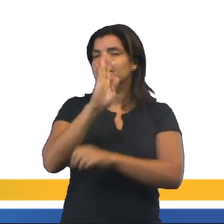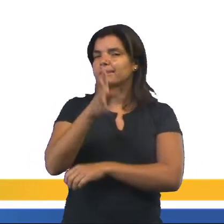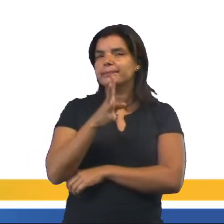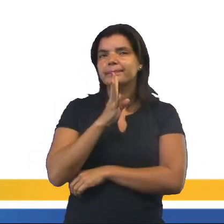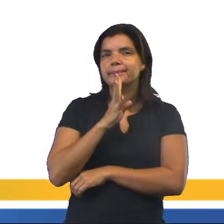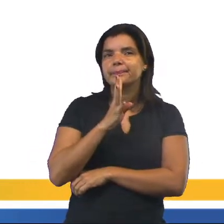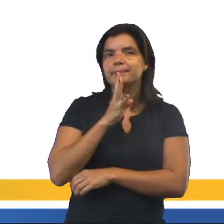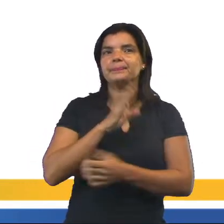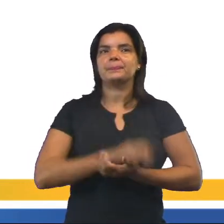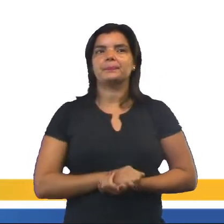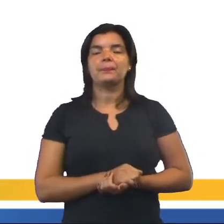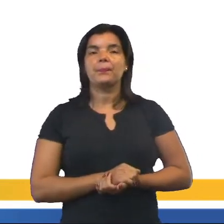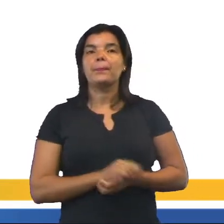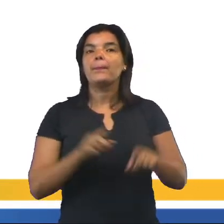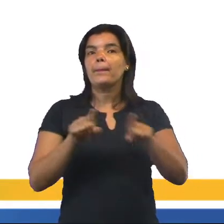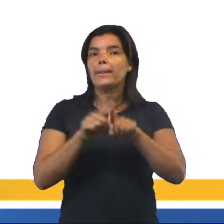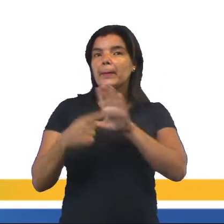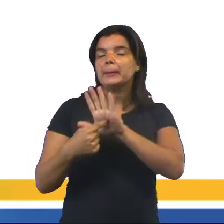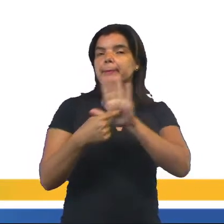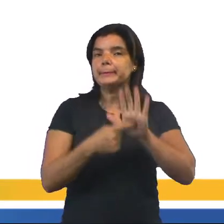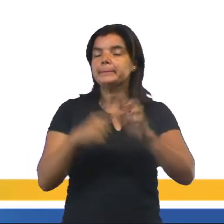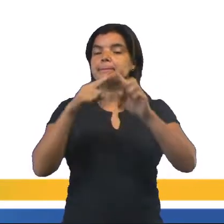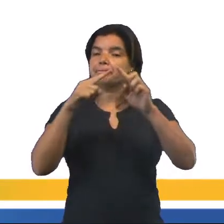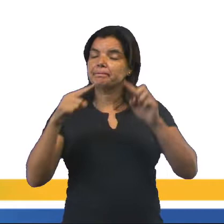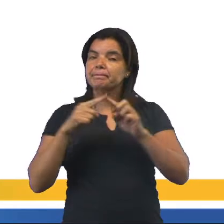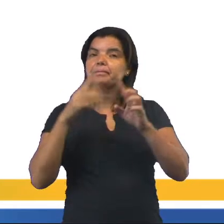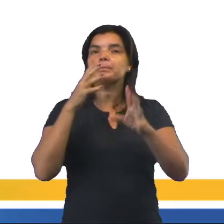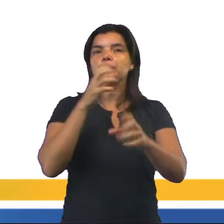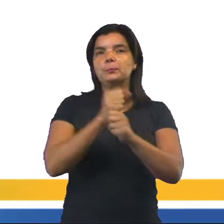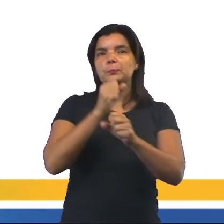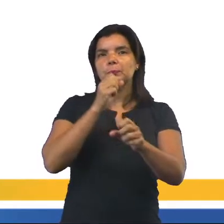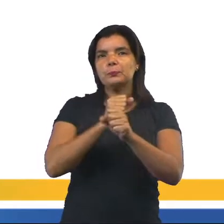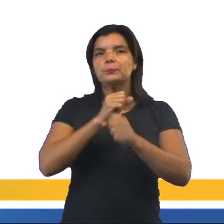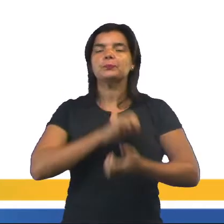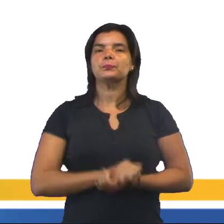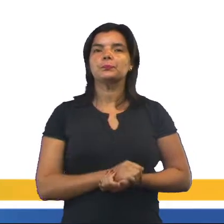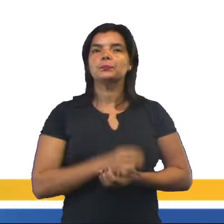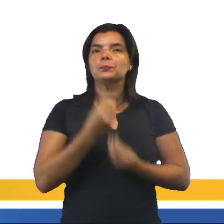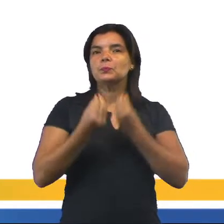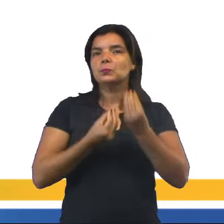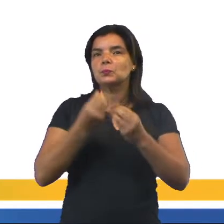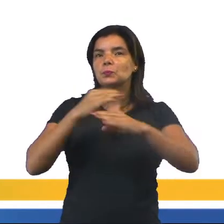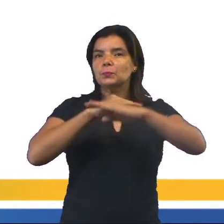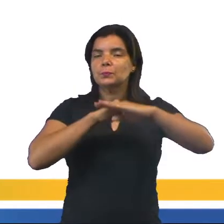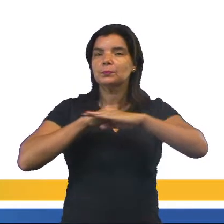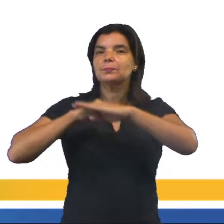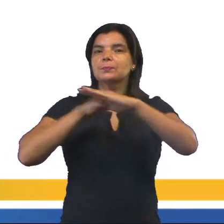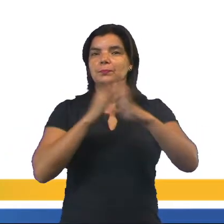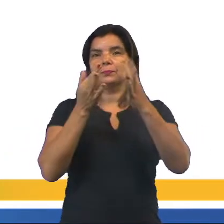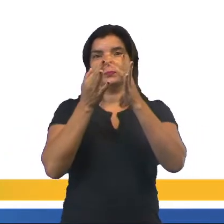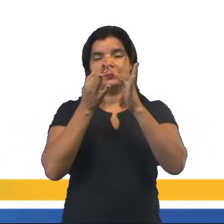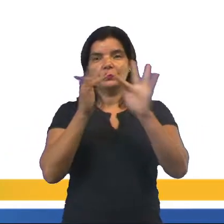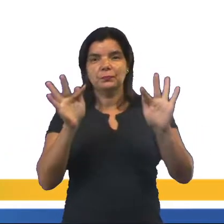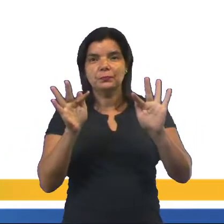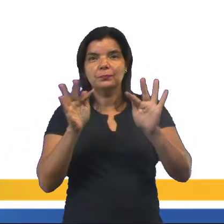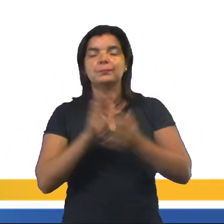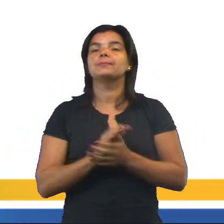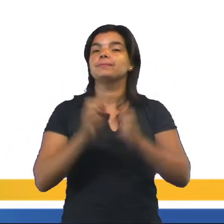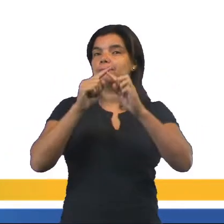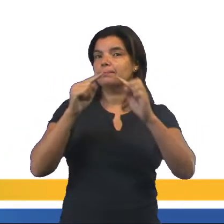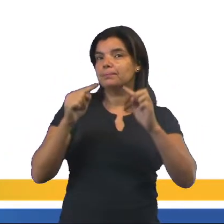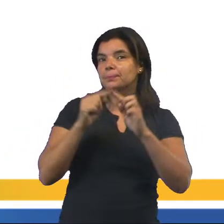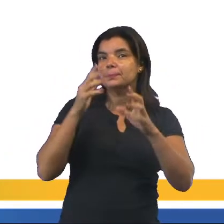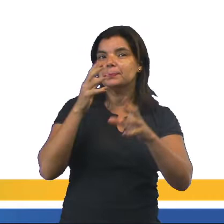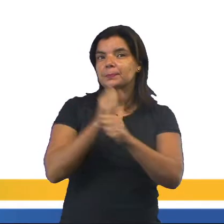conhecidas. As identidades trigonométricas configuram-se como igualdade de